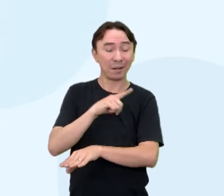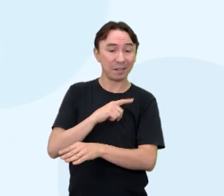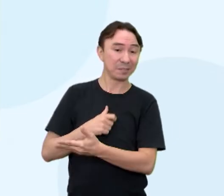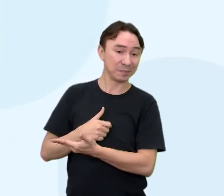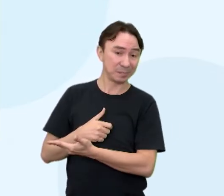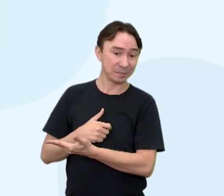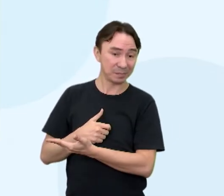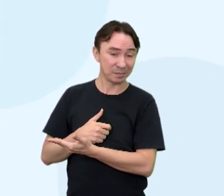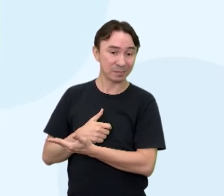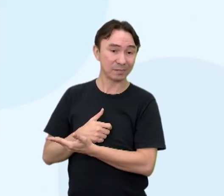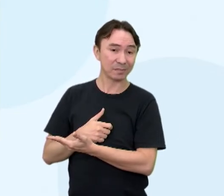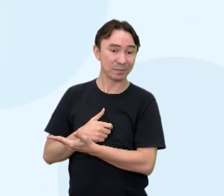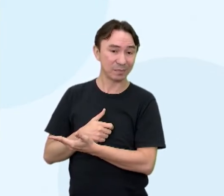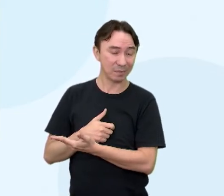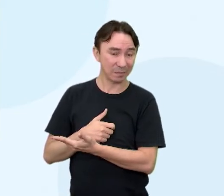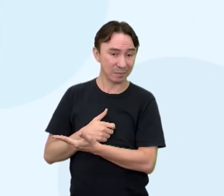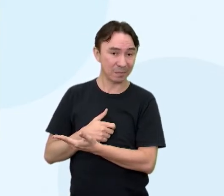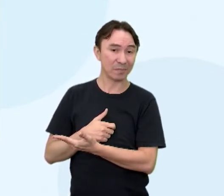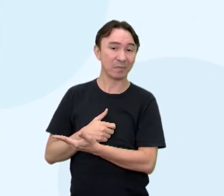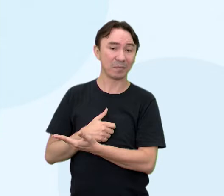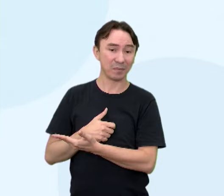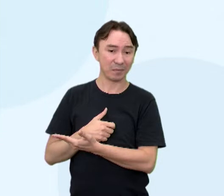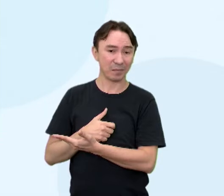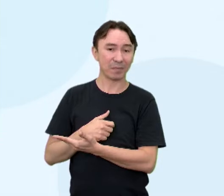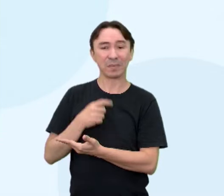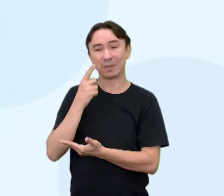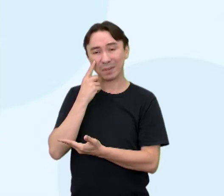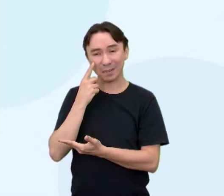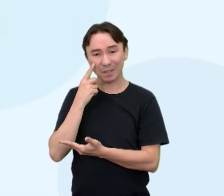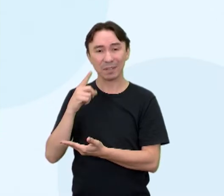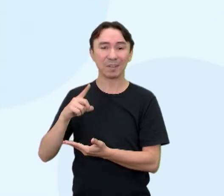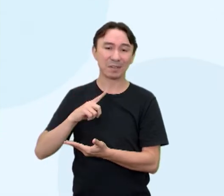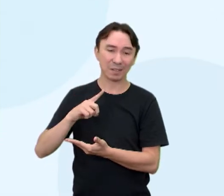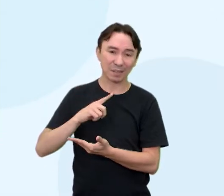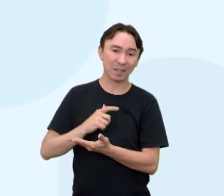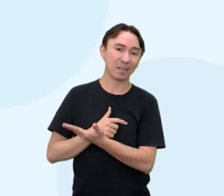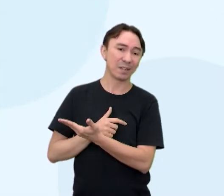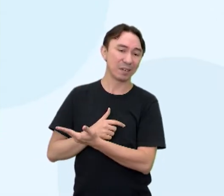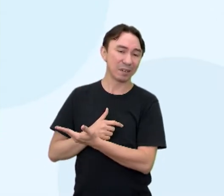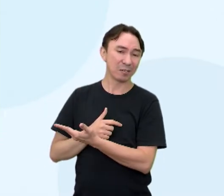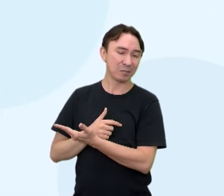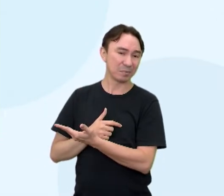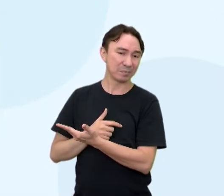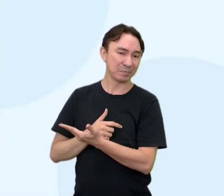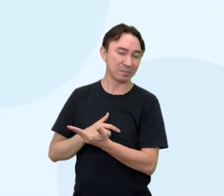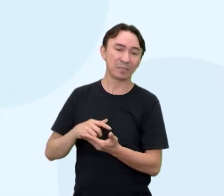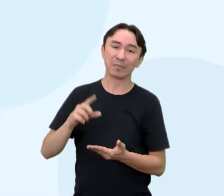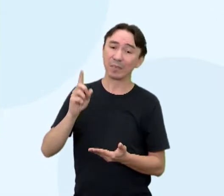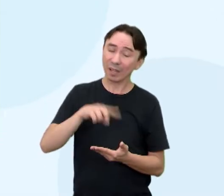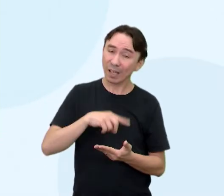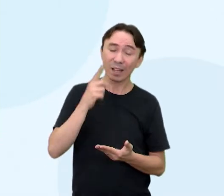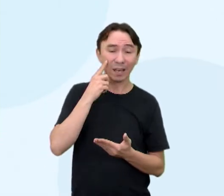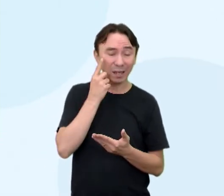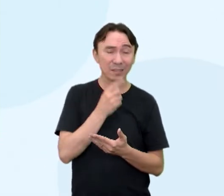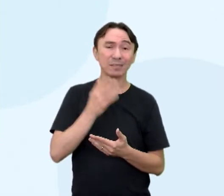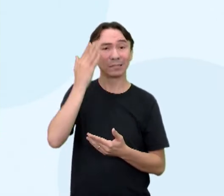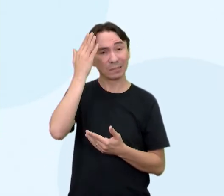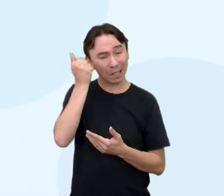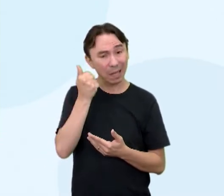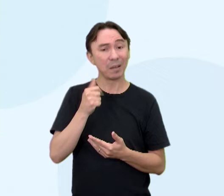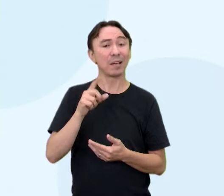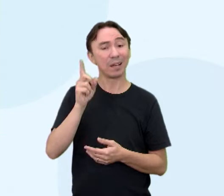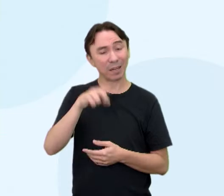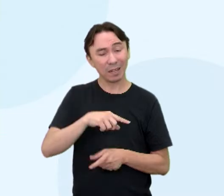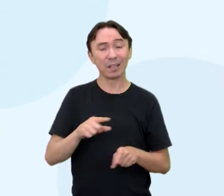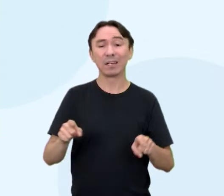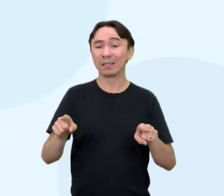das cadeias montanhosas. E aí está escrito lá, arco magmático, né? A gente sabe que essa região aí também é